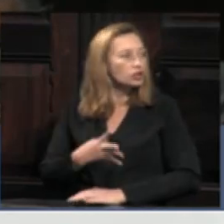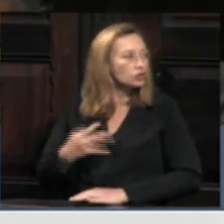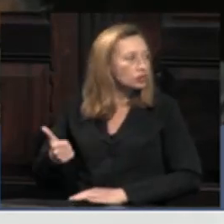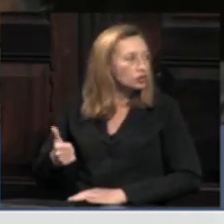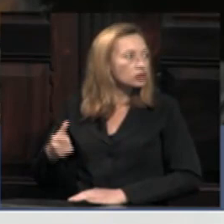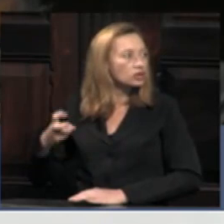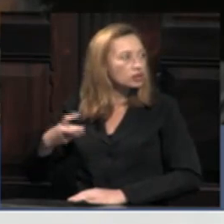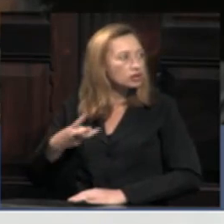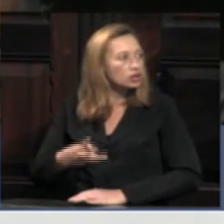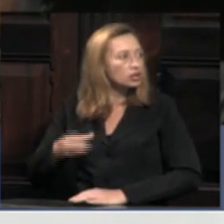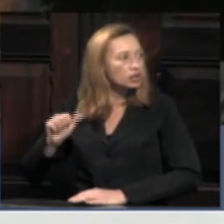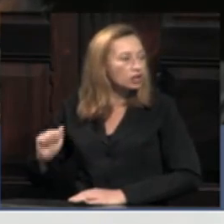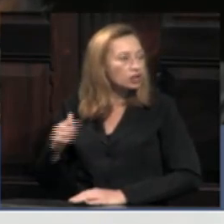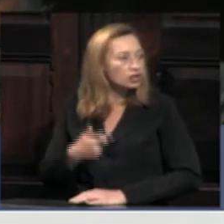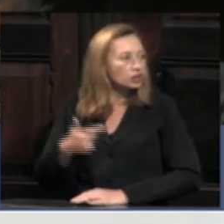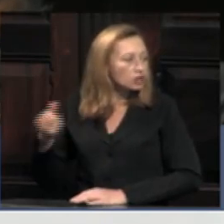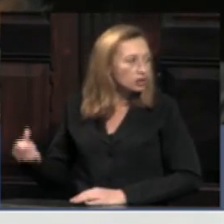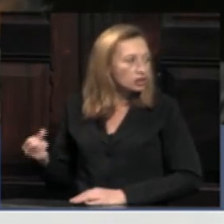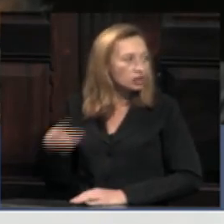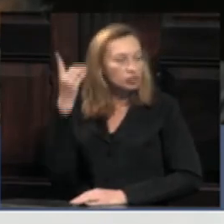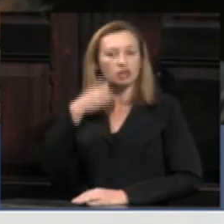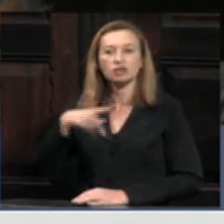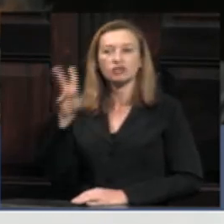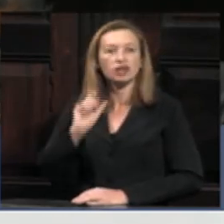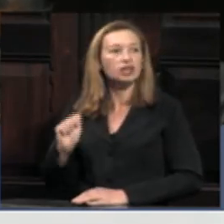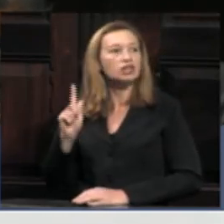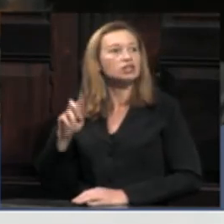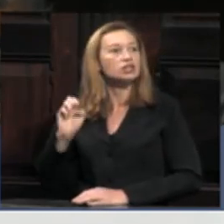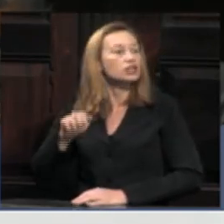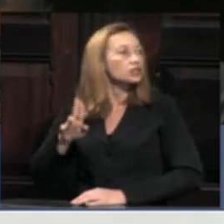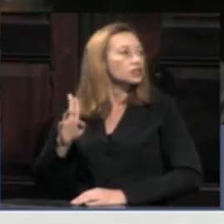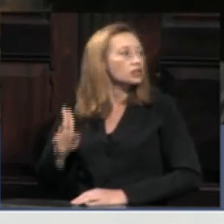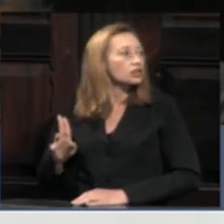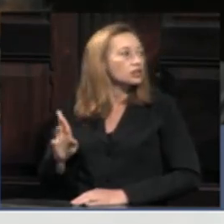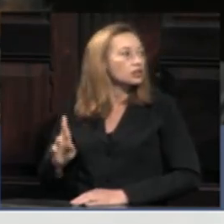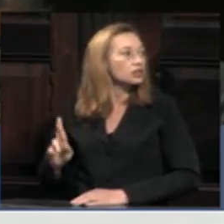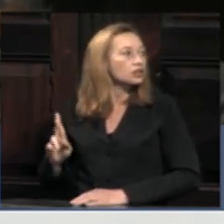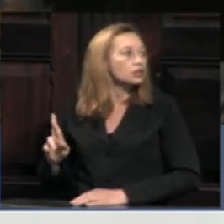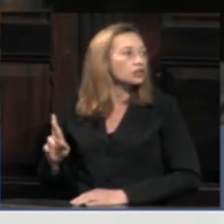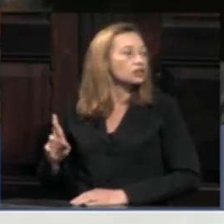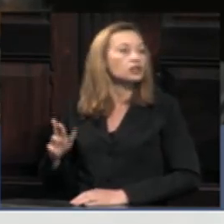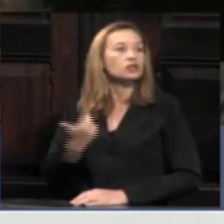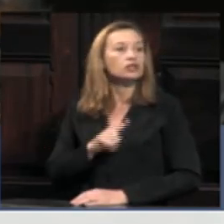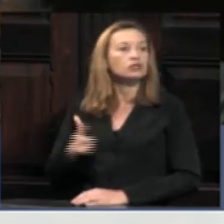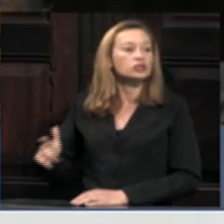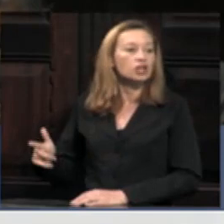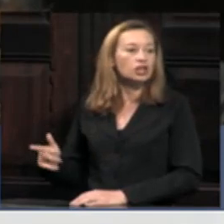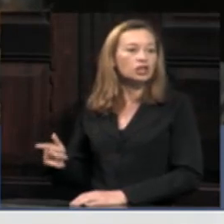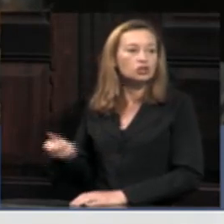1430A/2016, de autoria do deputado Wagner Montes. Não havendo quórum para deliberação,